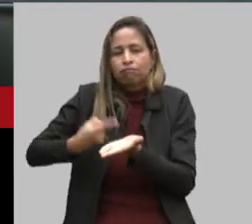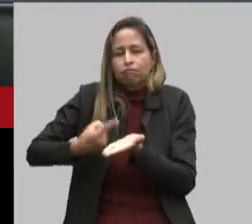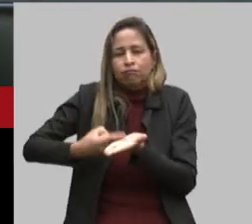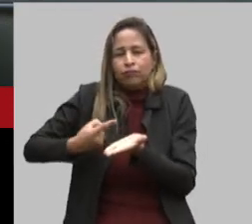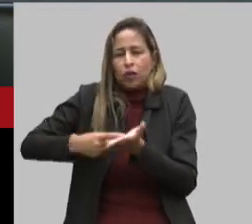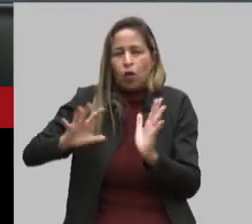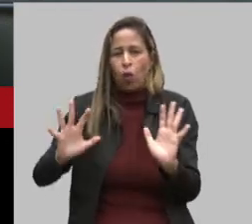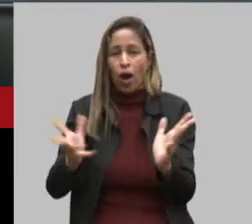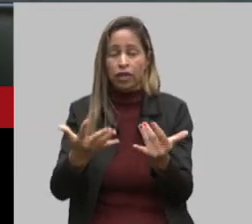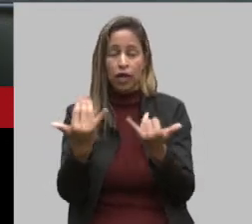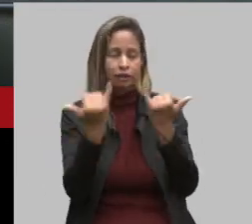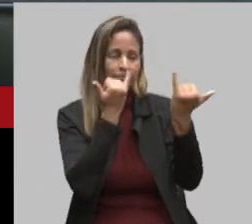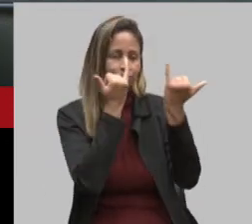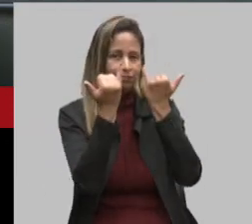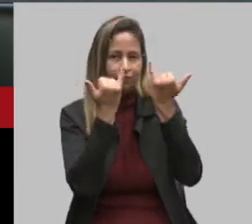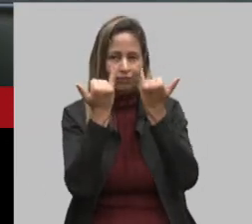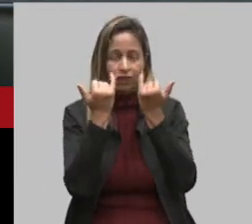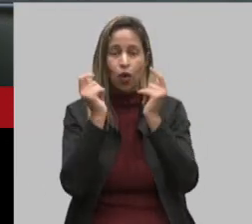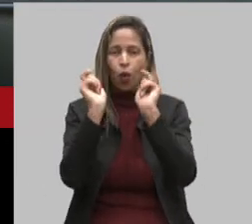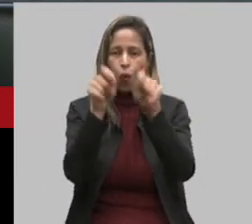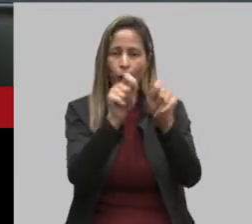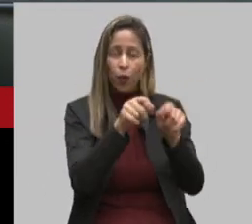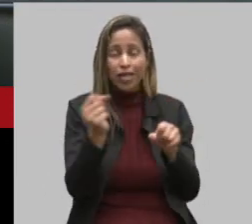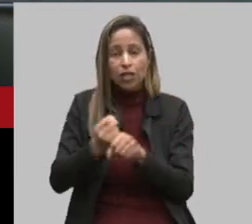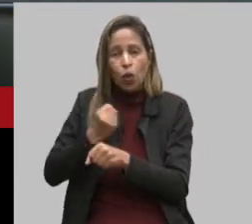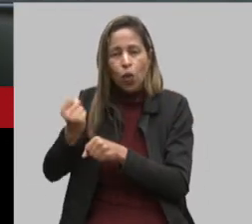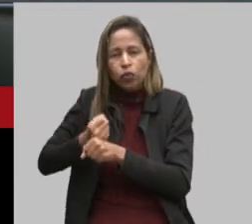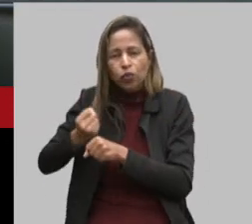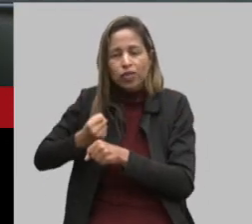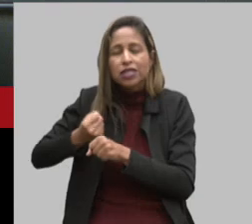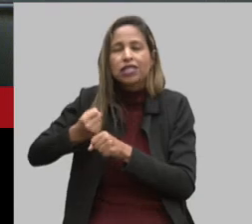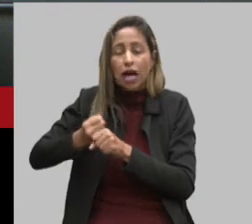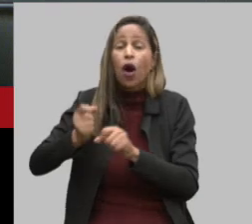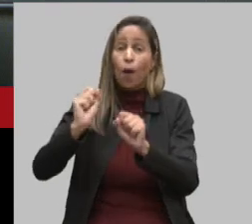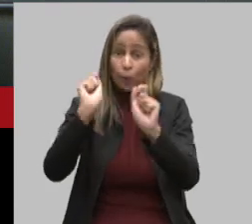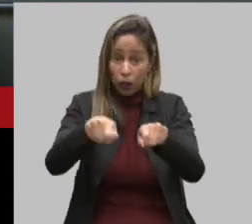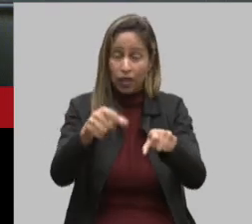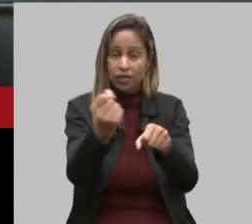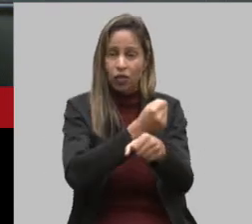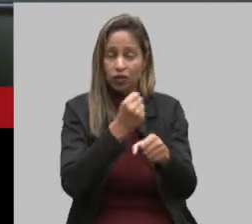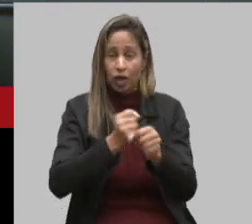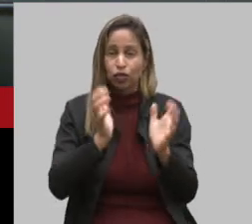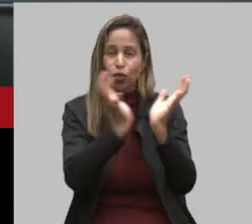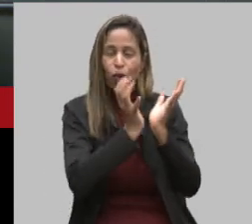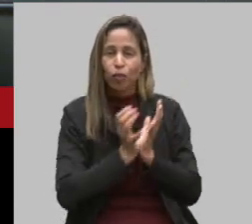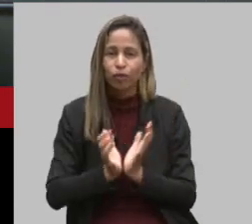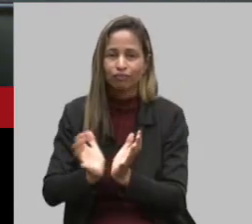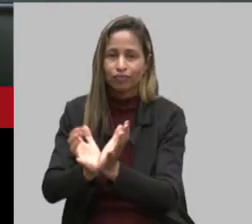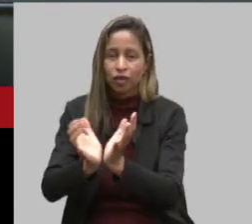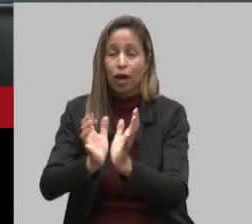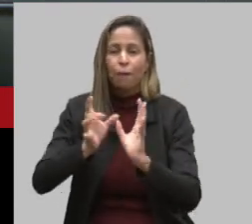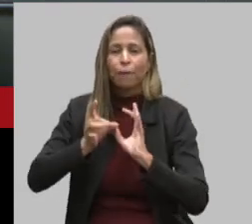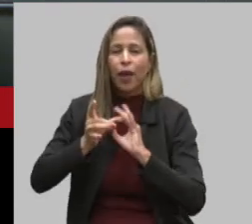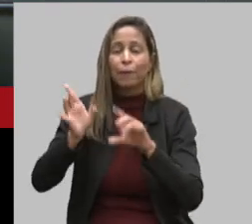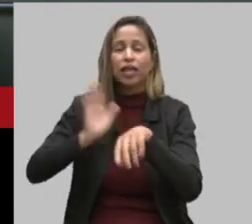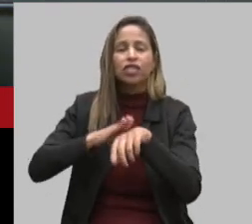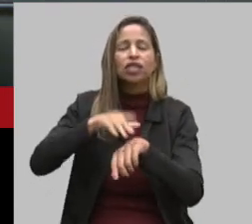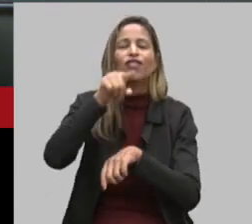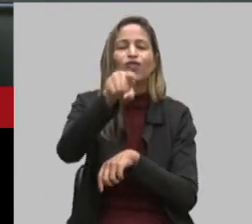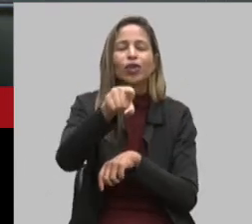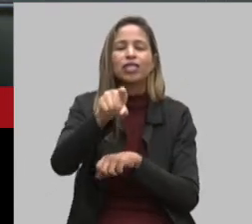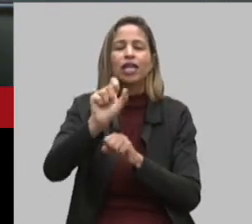informação e com a potência construtiva da com a potência da construção coletiva o que permite a vocês se